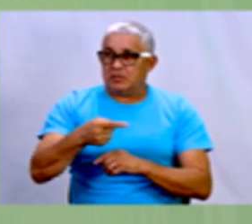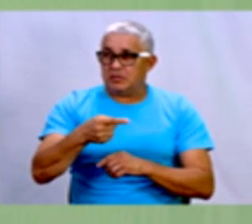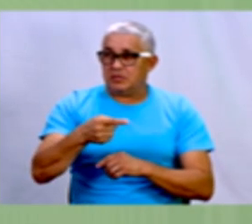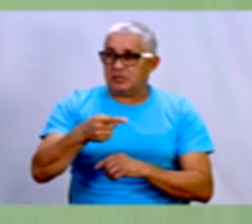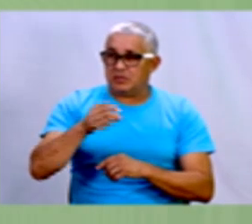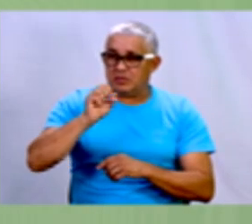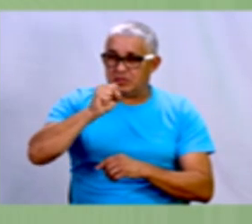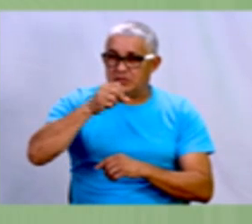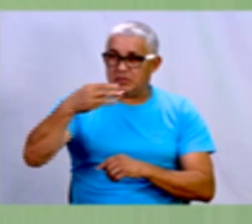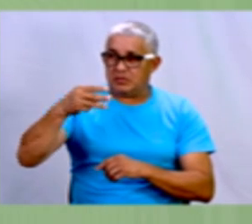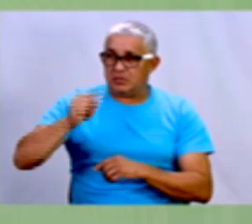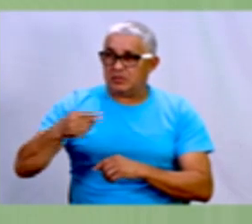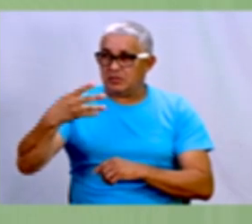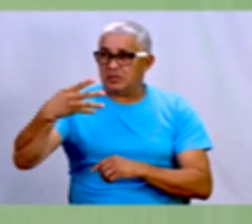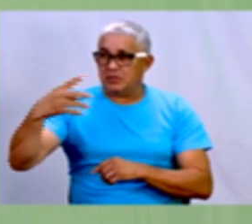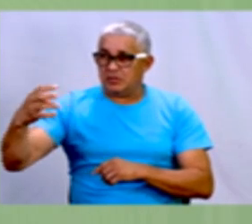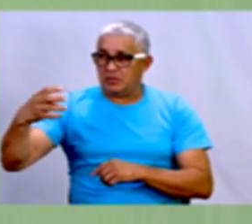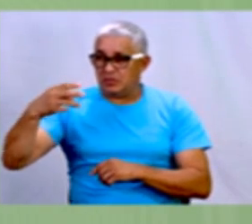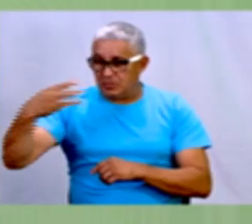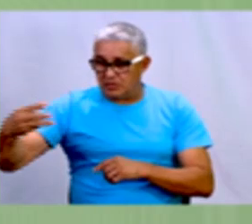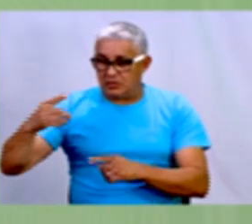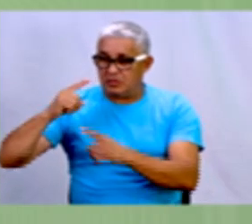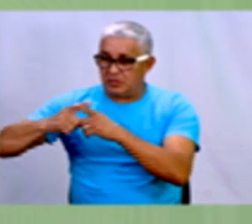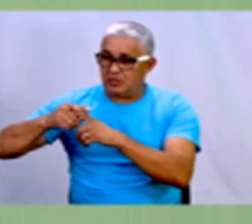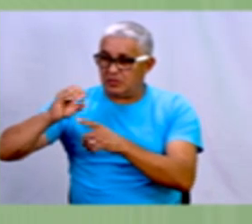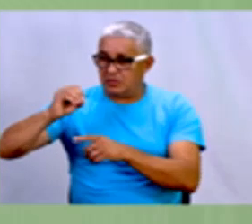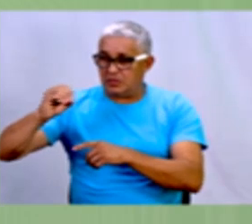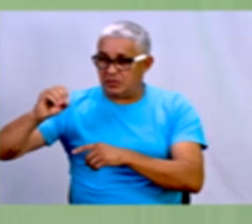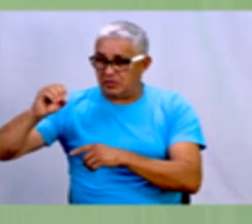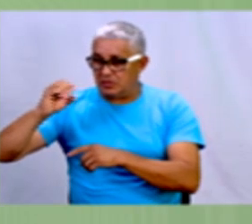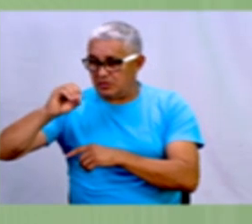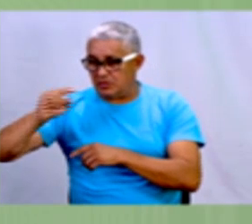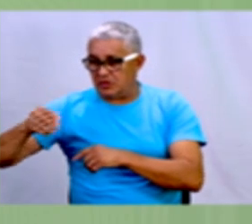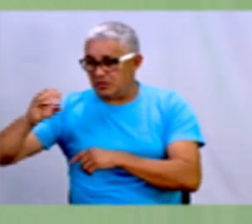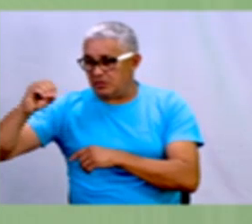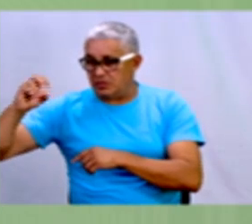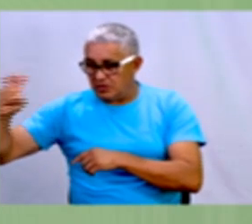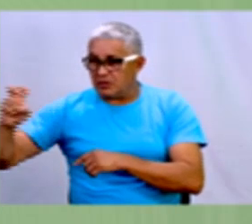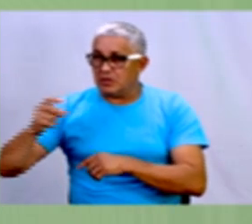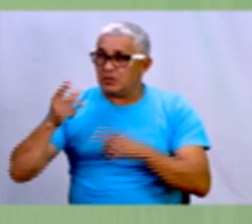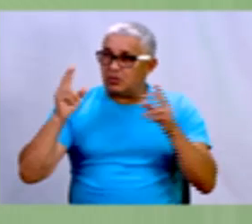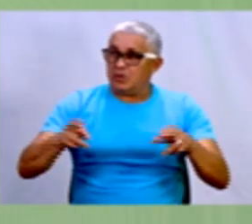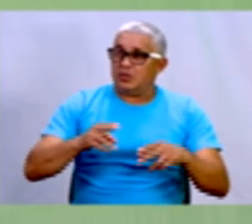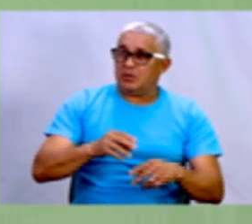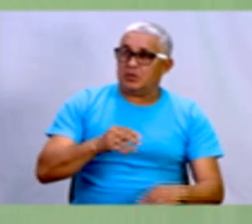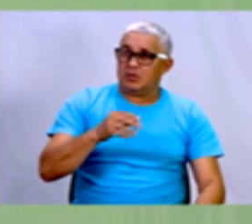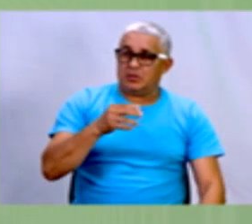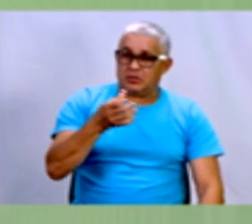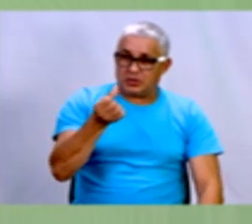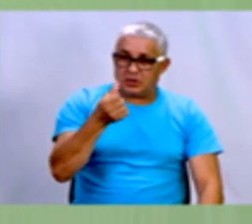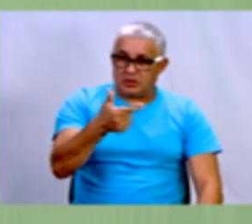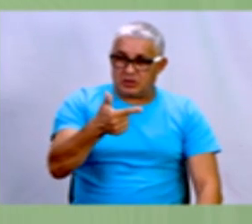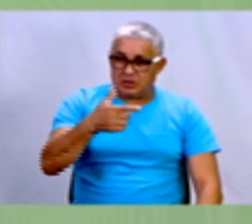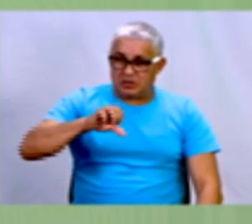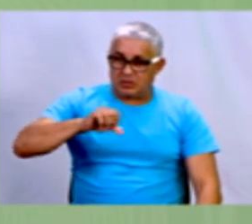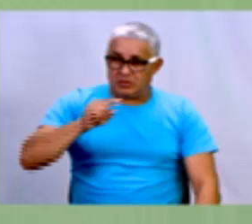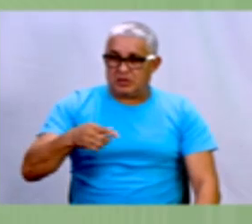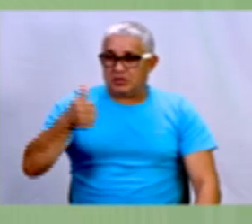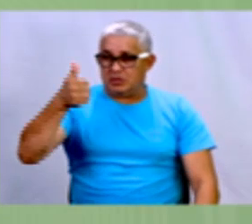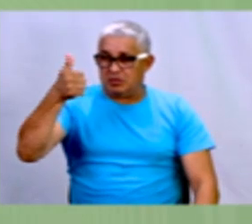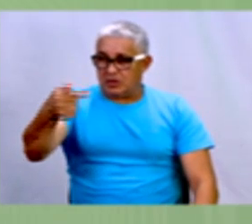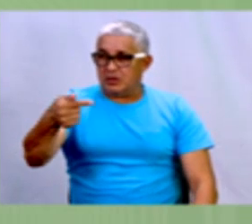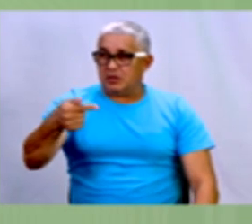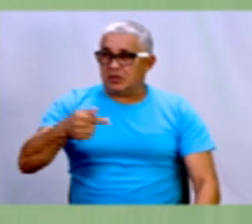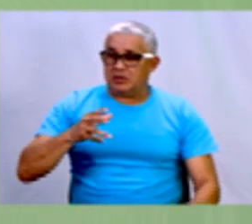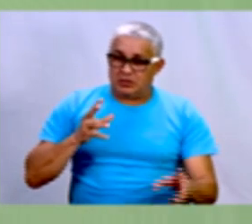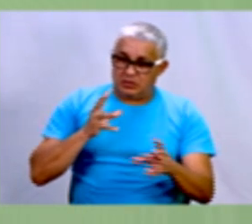125.833,43 vezes 0,005 é igual a 629,17. Quando a gente soma um com o outro, a gente